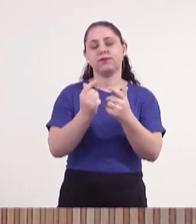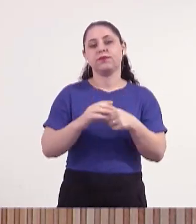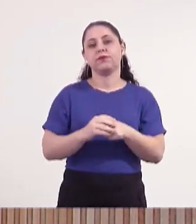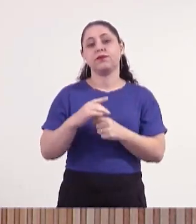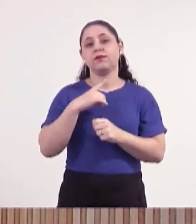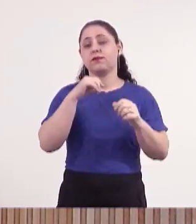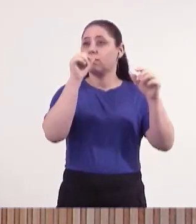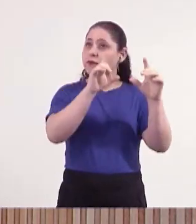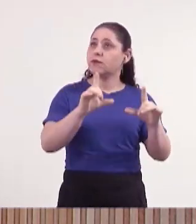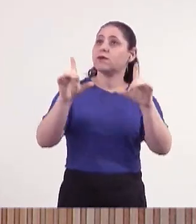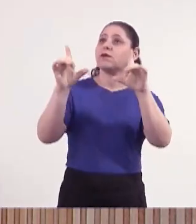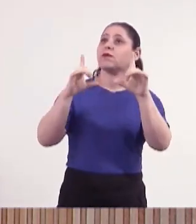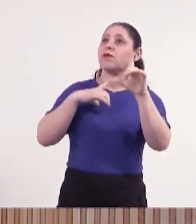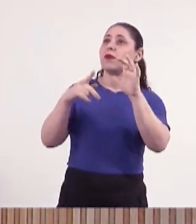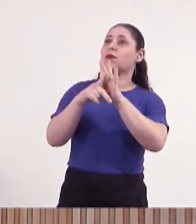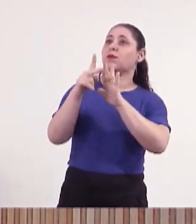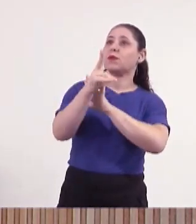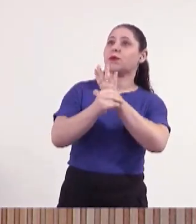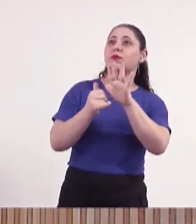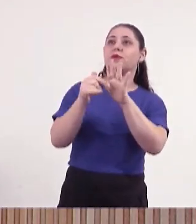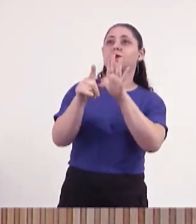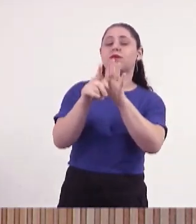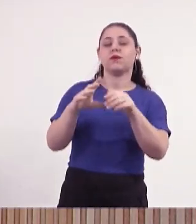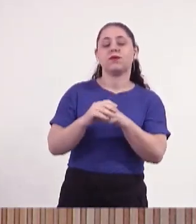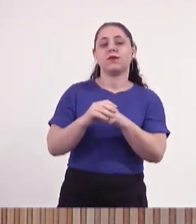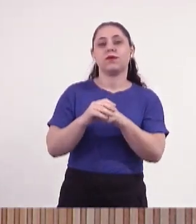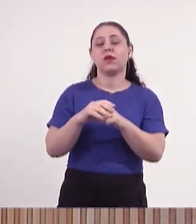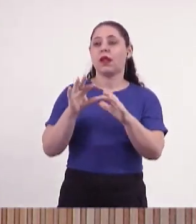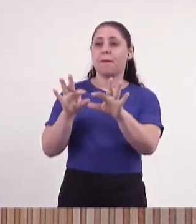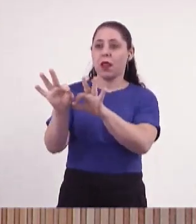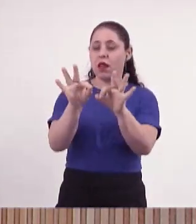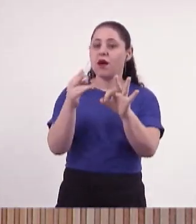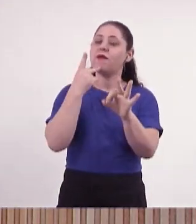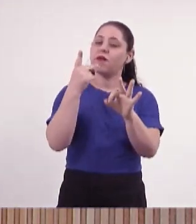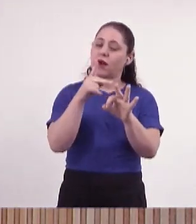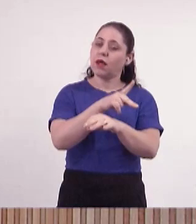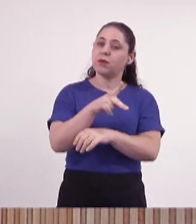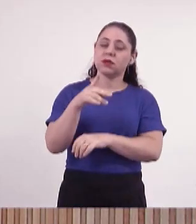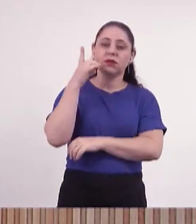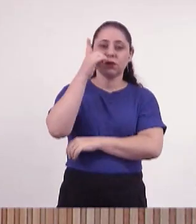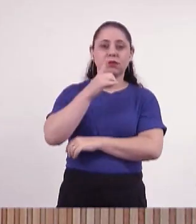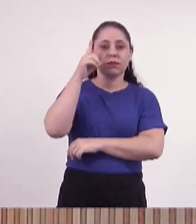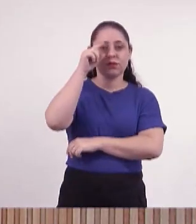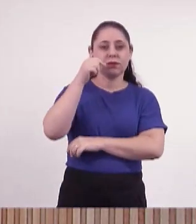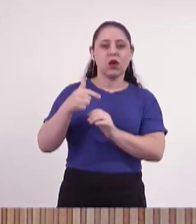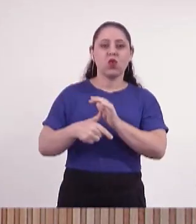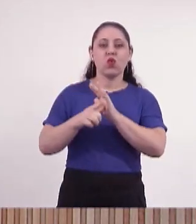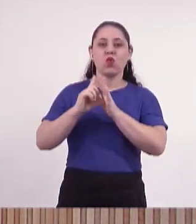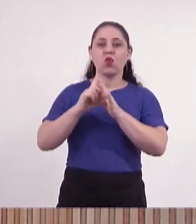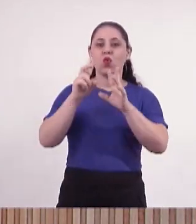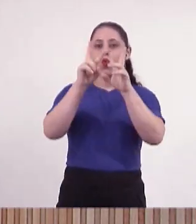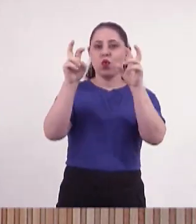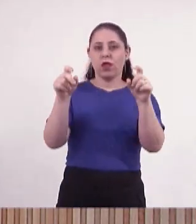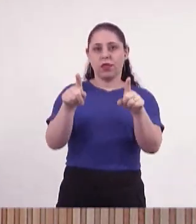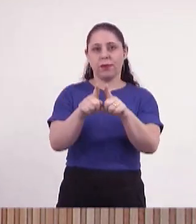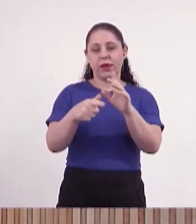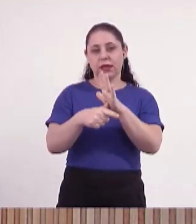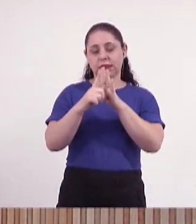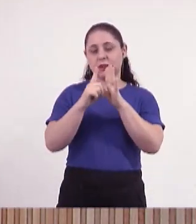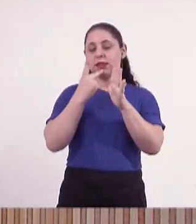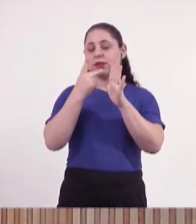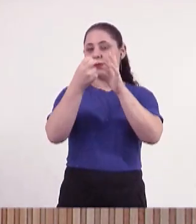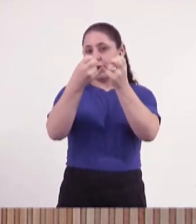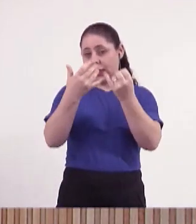gente tem uma tela também sobre esse projeto. Enquanto a gente está preparando essa fala do presidente Gerson Claro, então já vou antecipando um outro assunto que também